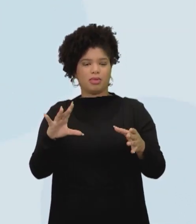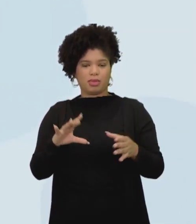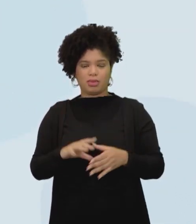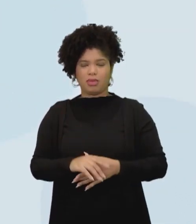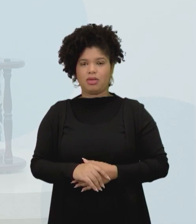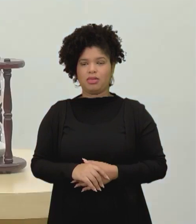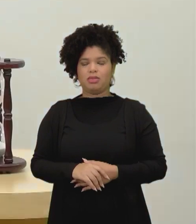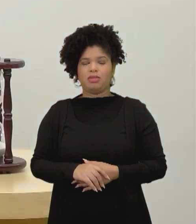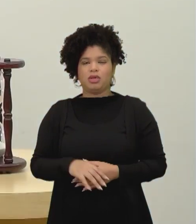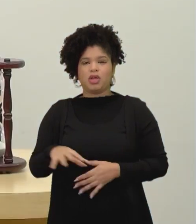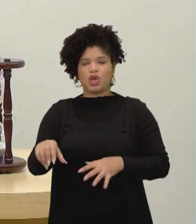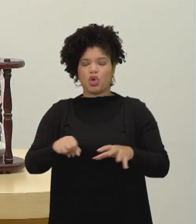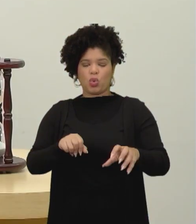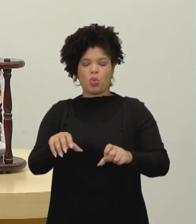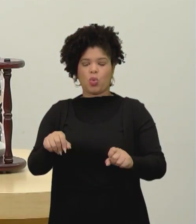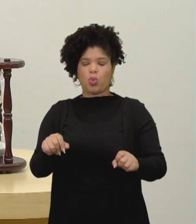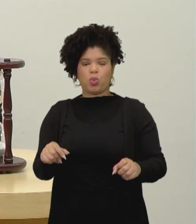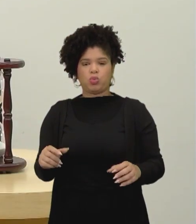só,